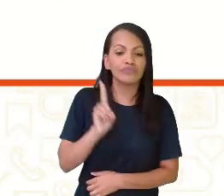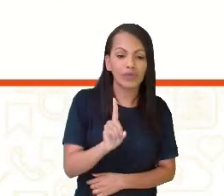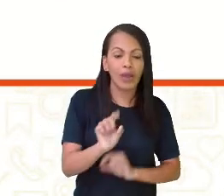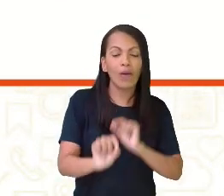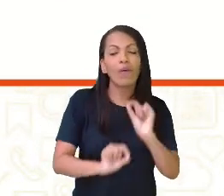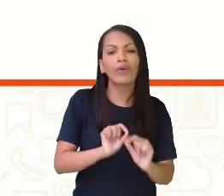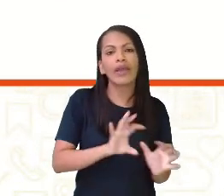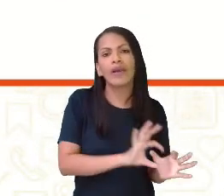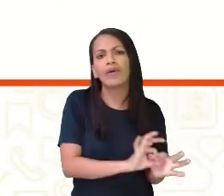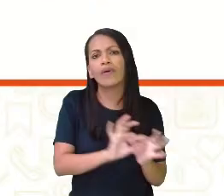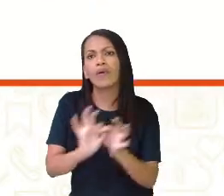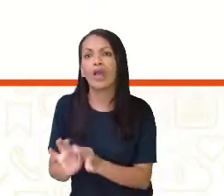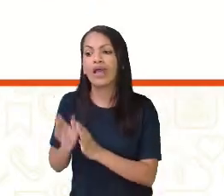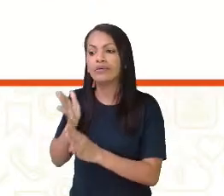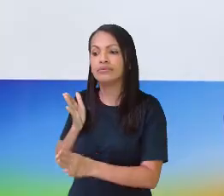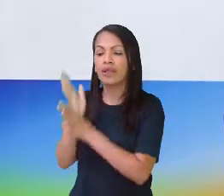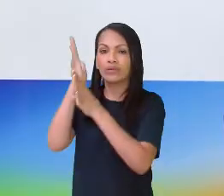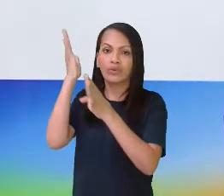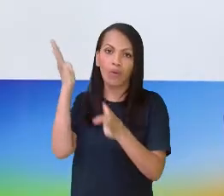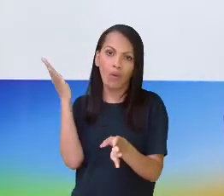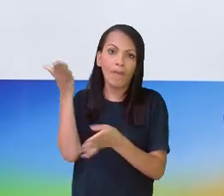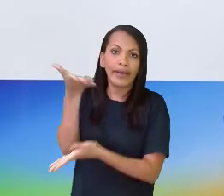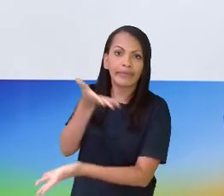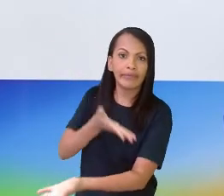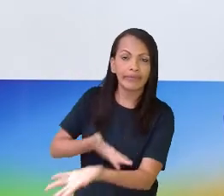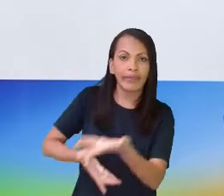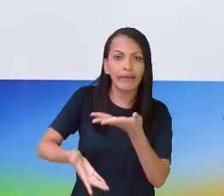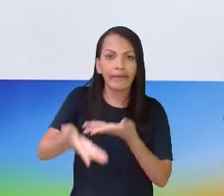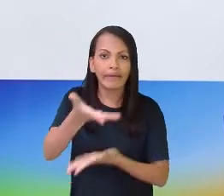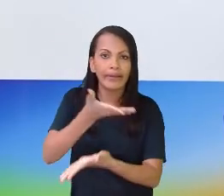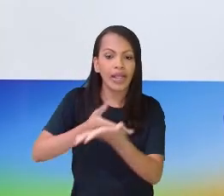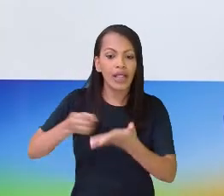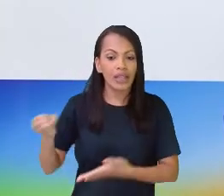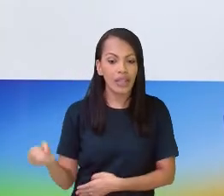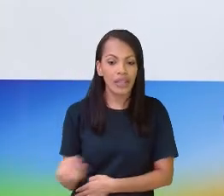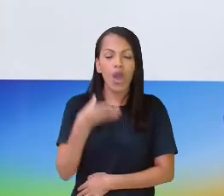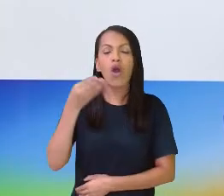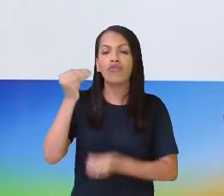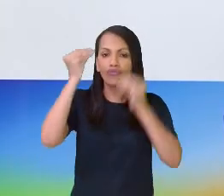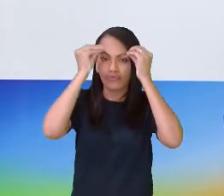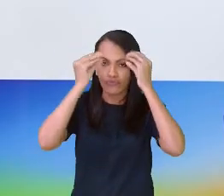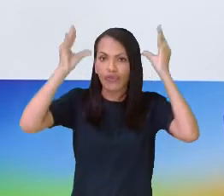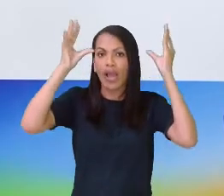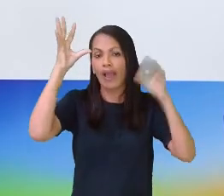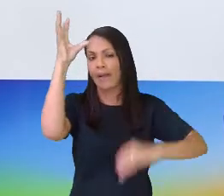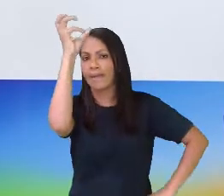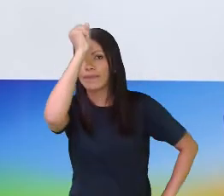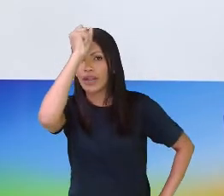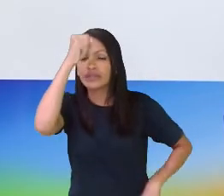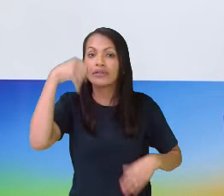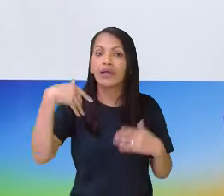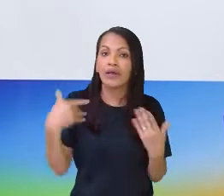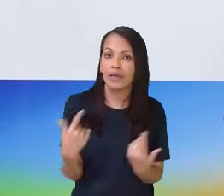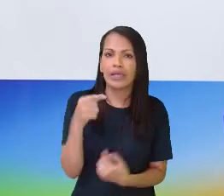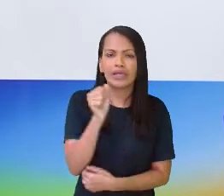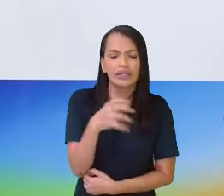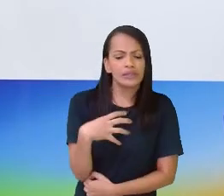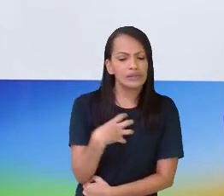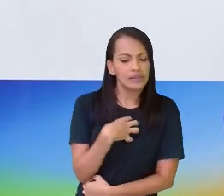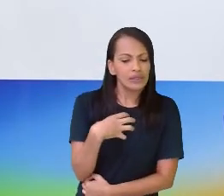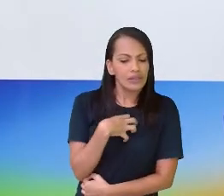precipita descobertas, interações, novas aprendizagens, né?